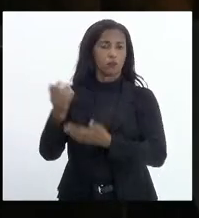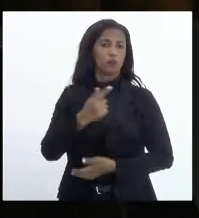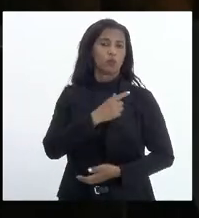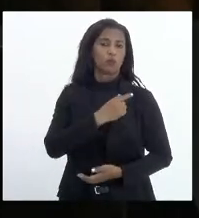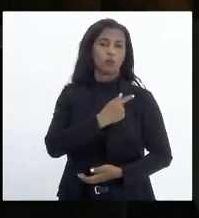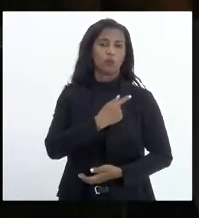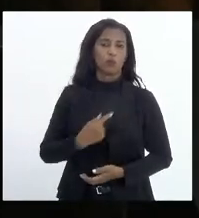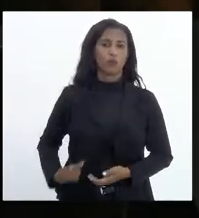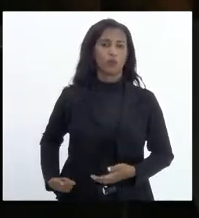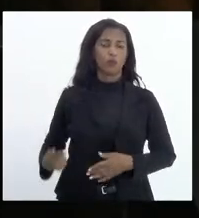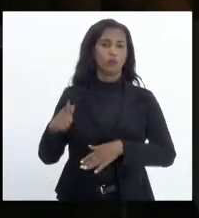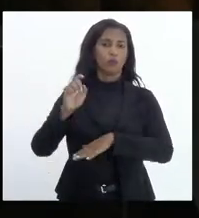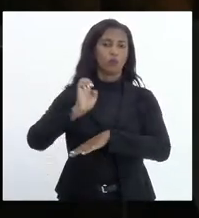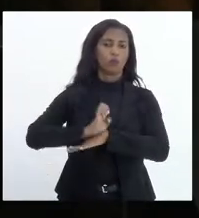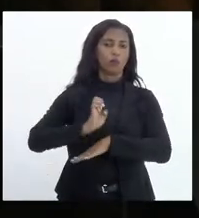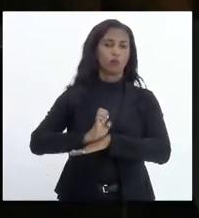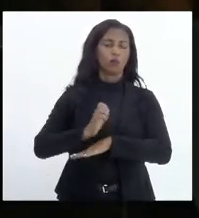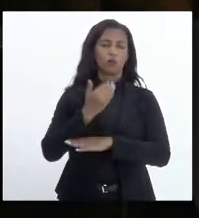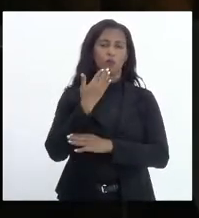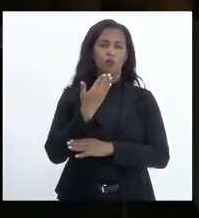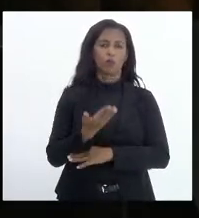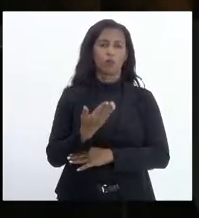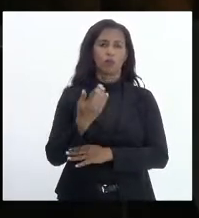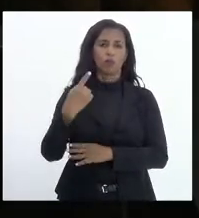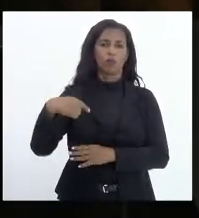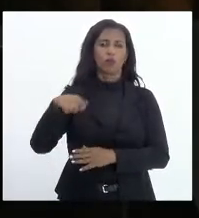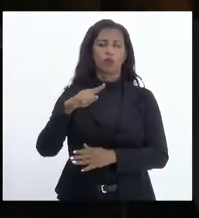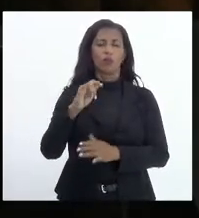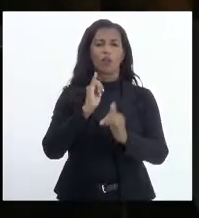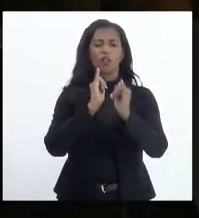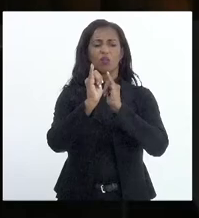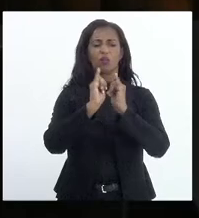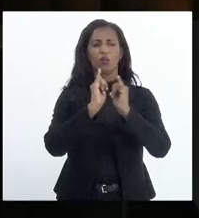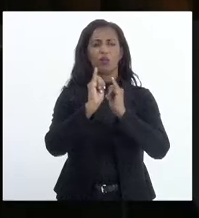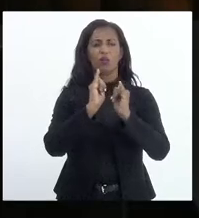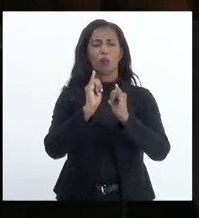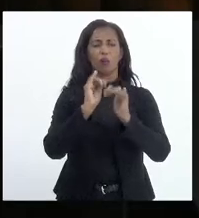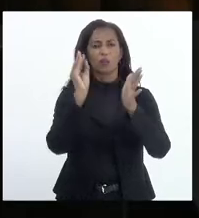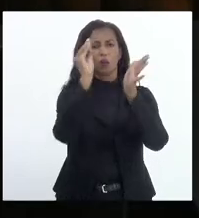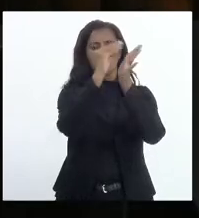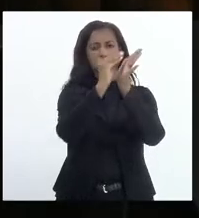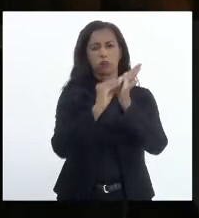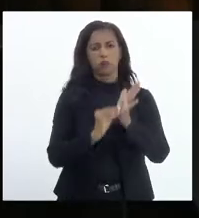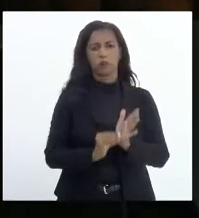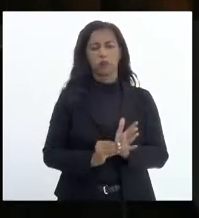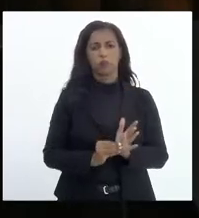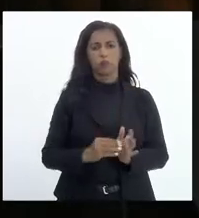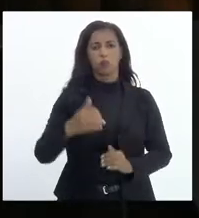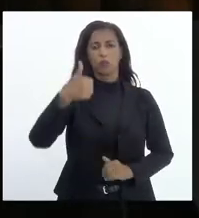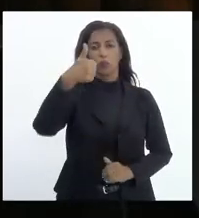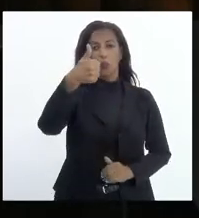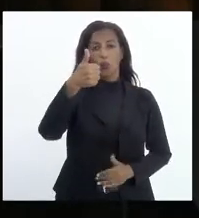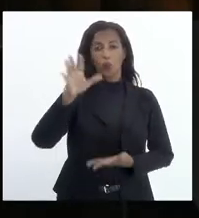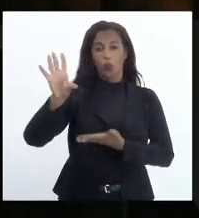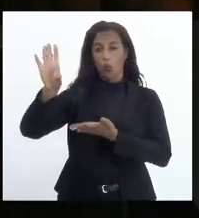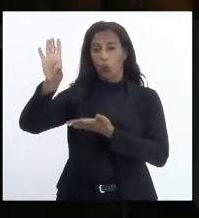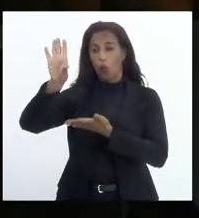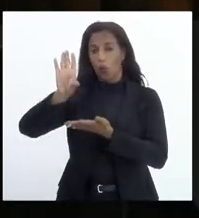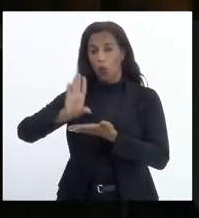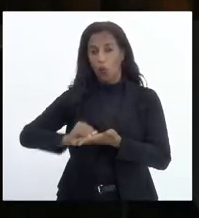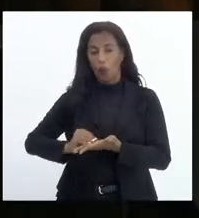governador do Estado solicitando as seguintes informações um cópia de inteiro